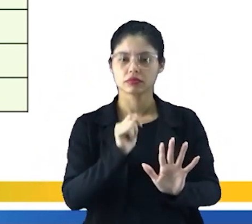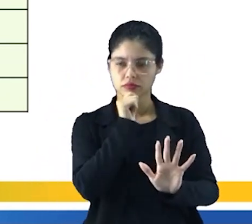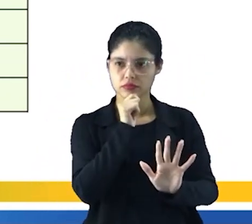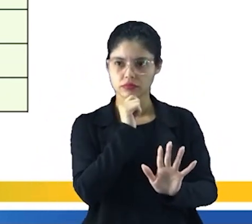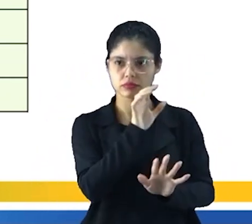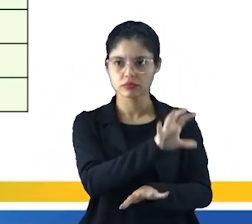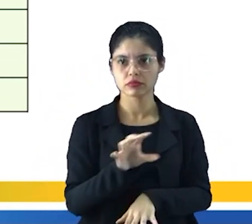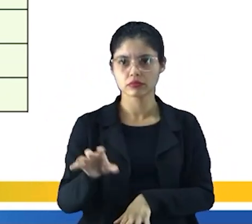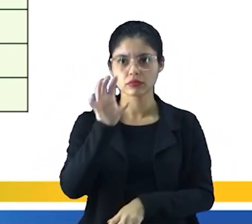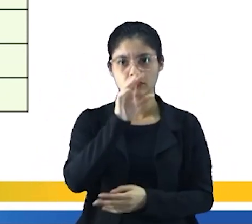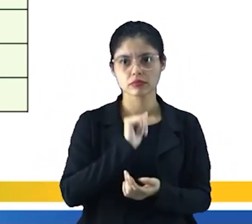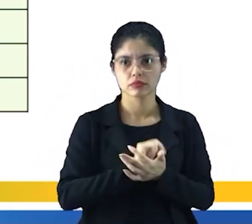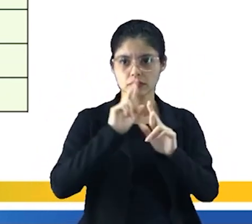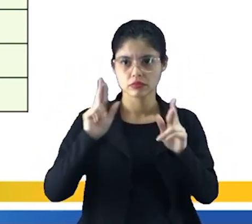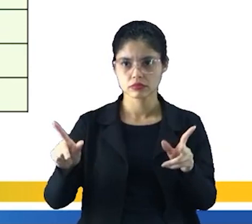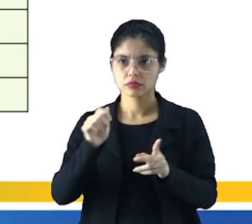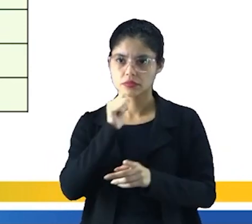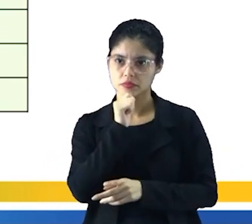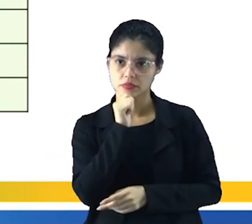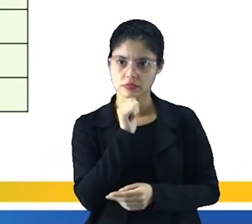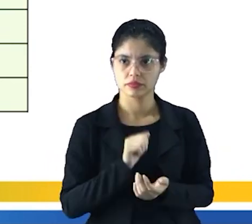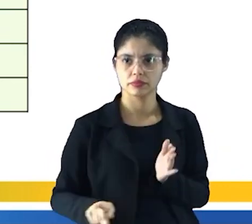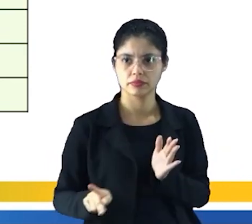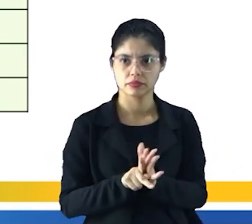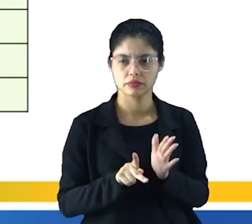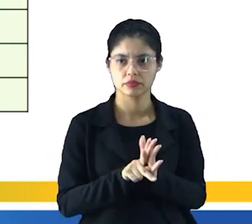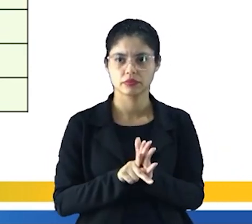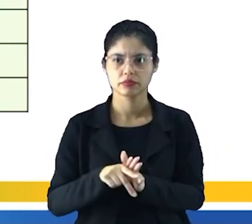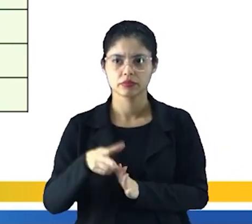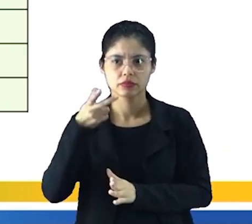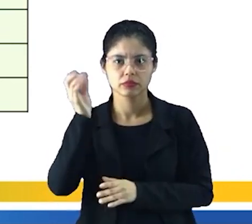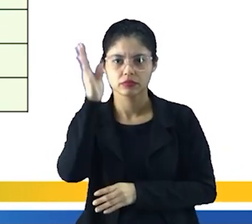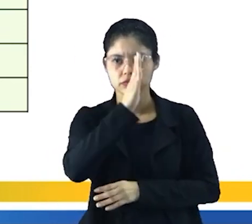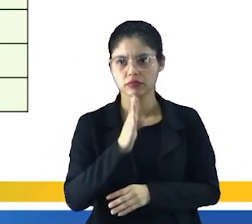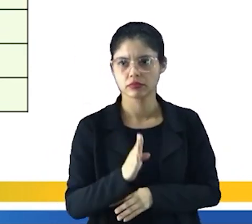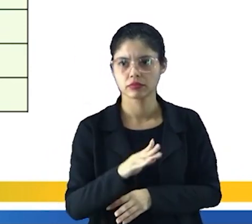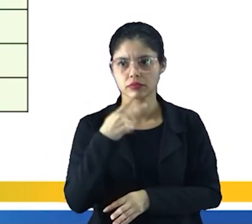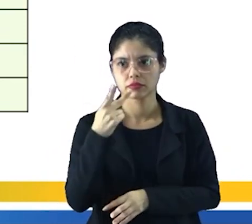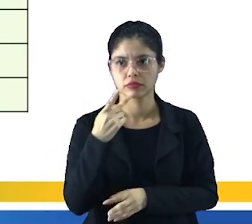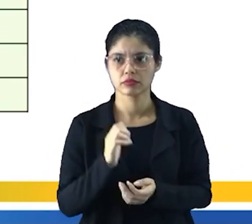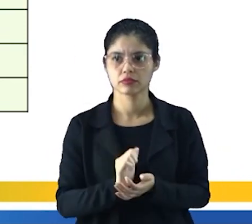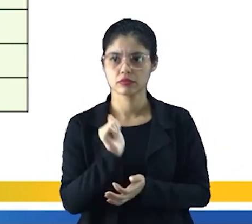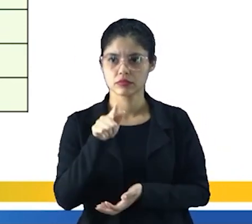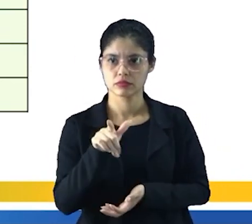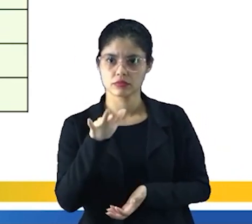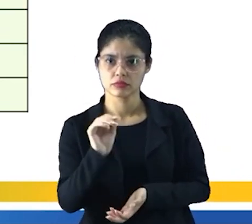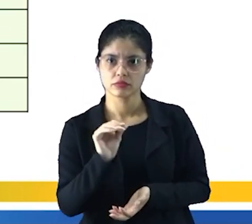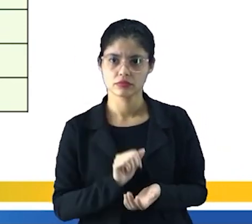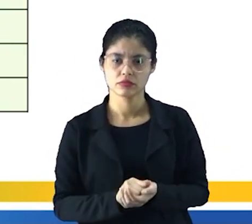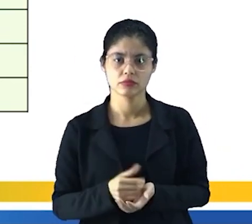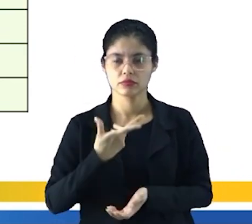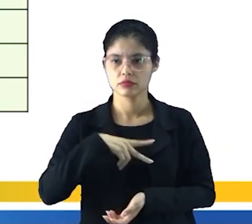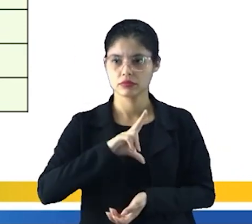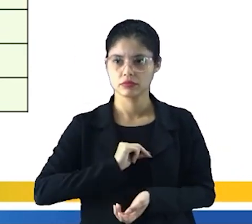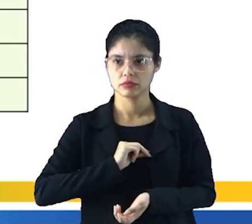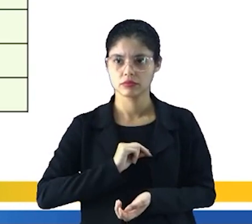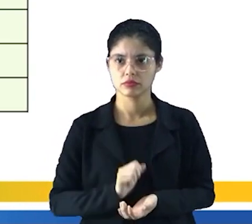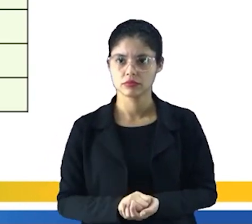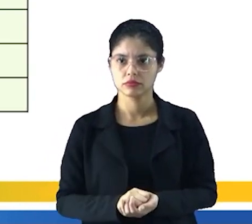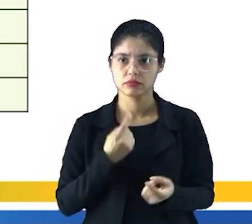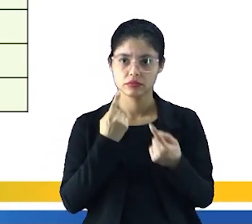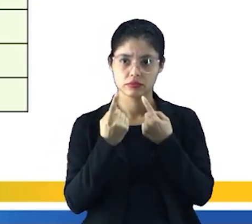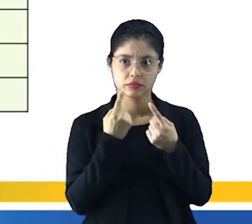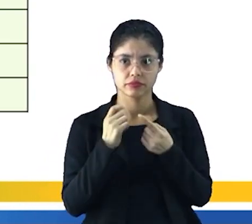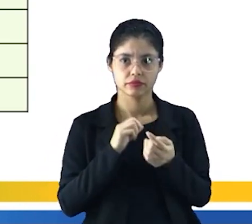região. Essas diferenças tornam-se óbvias quando ouvimos um falante brasileiro, um angolano e um